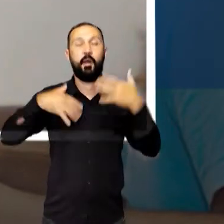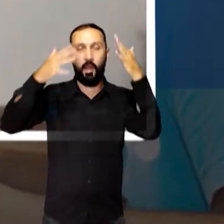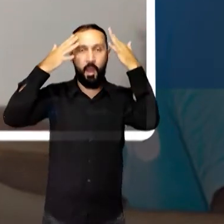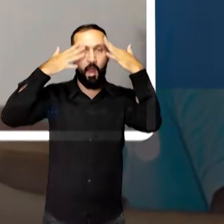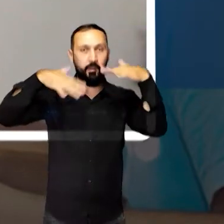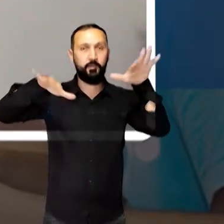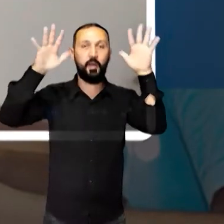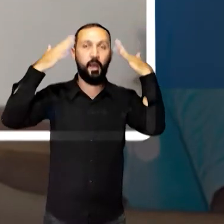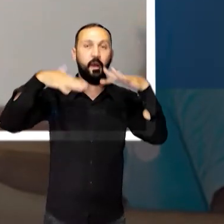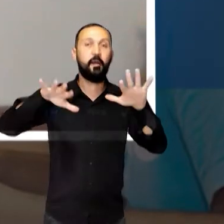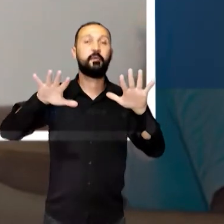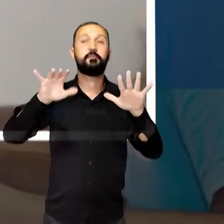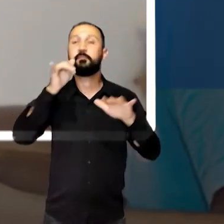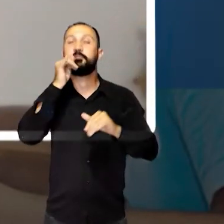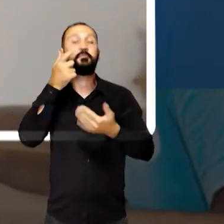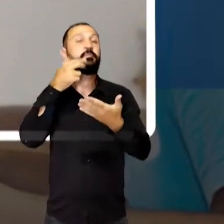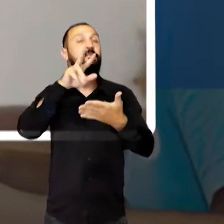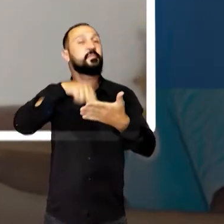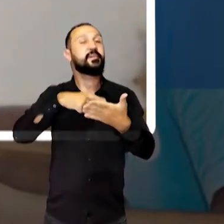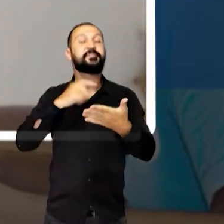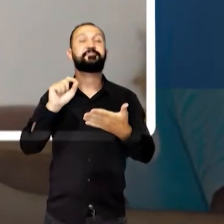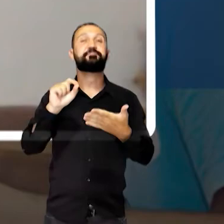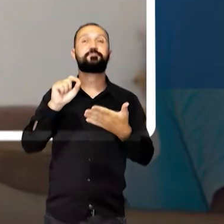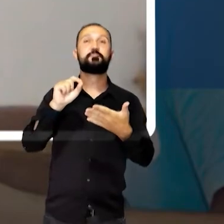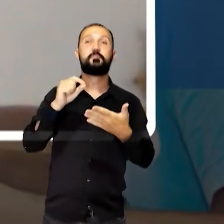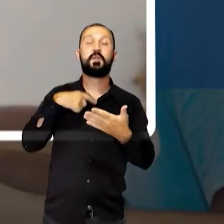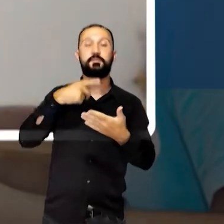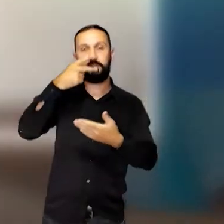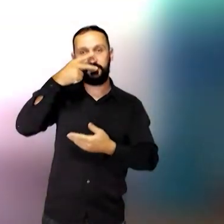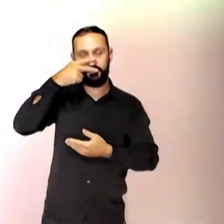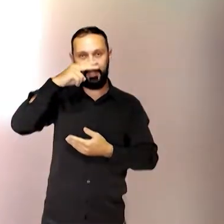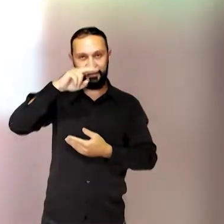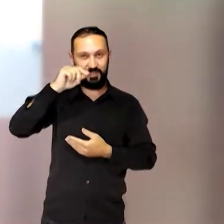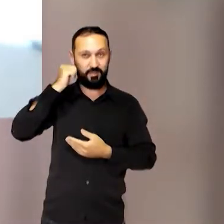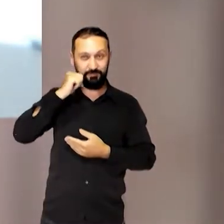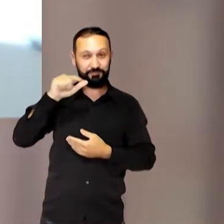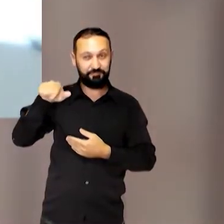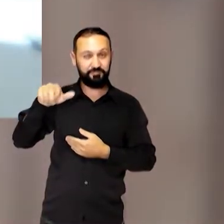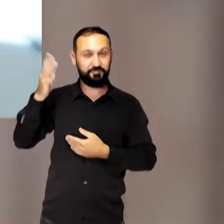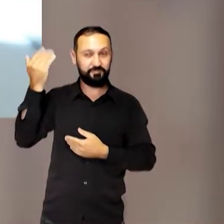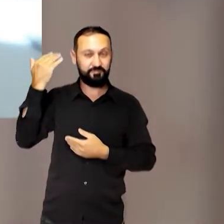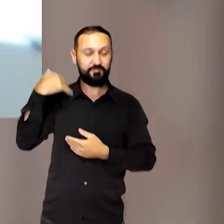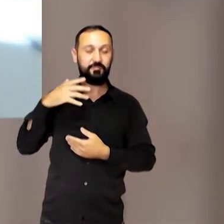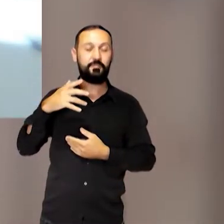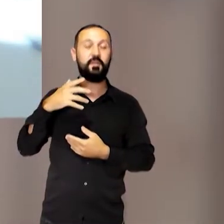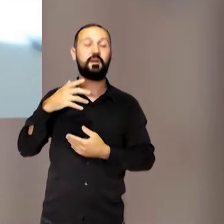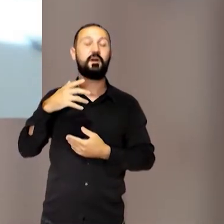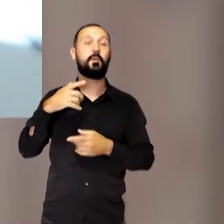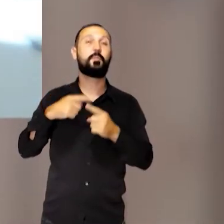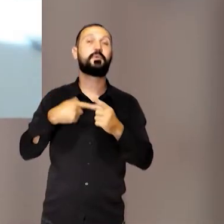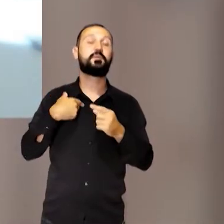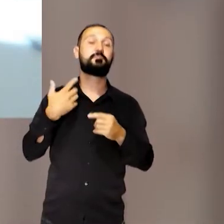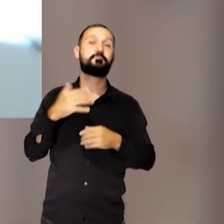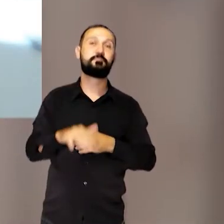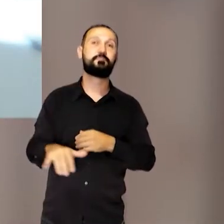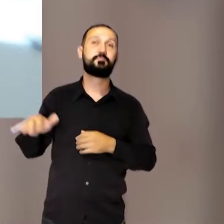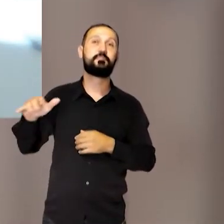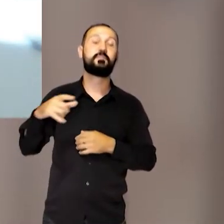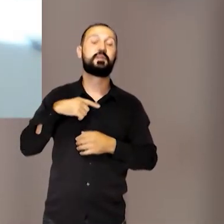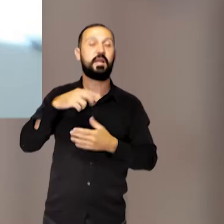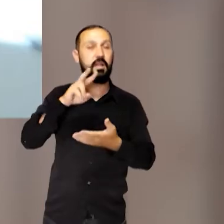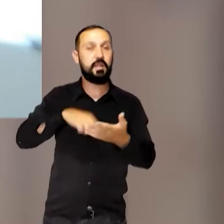natural. Eu li As Reinações de Narizinho, porque a minha geração é uma